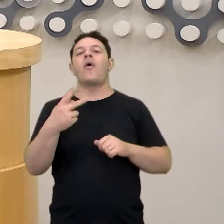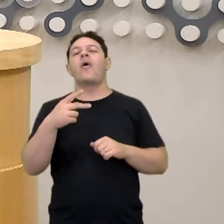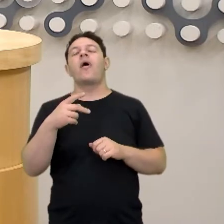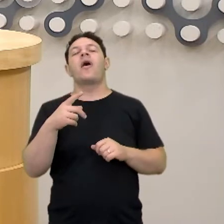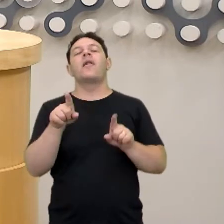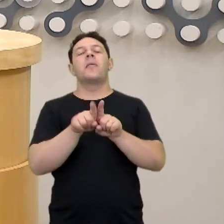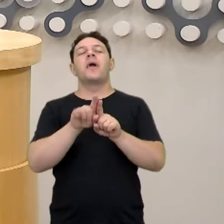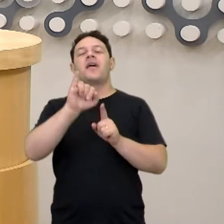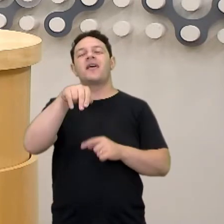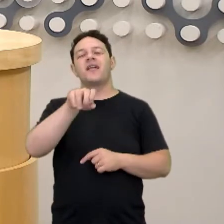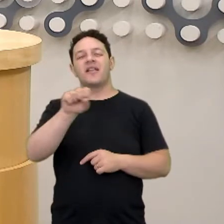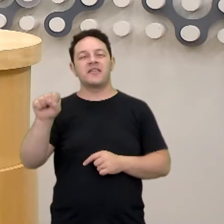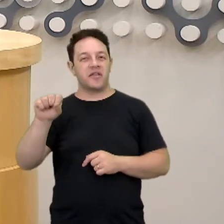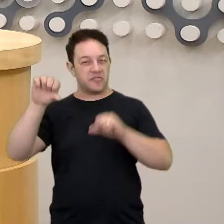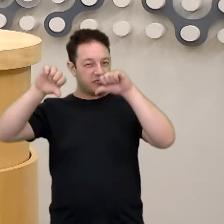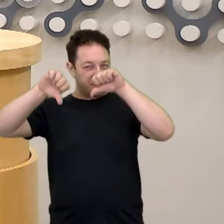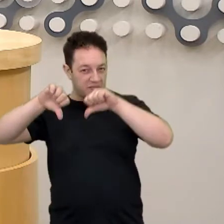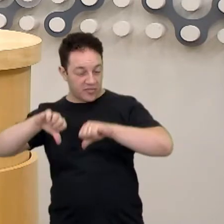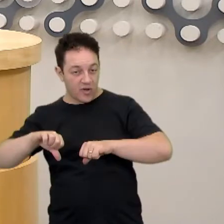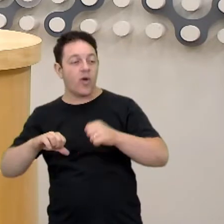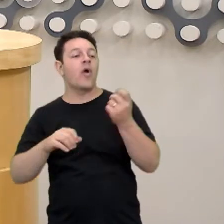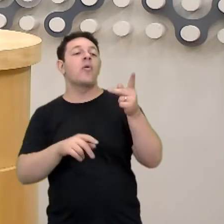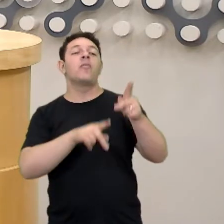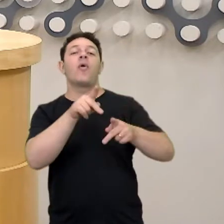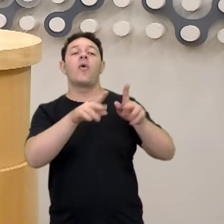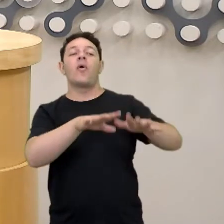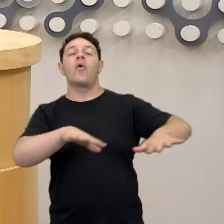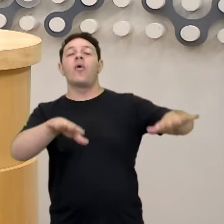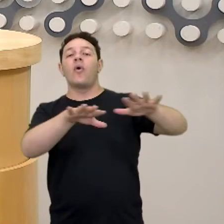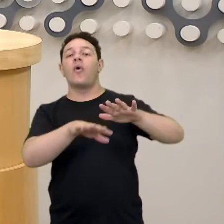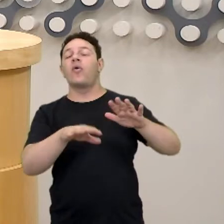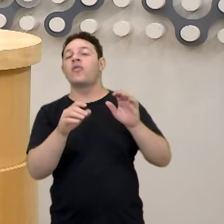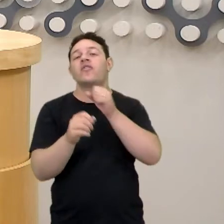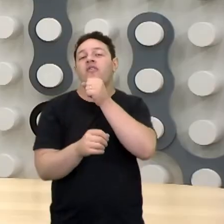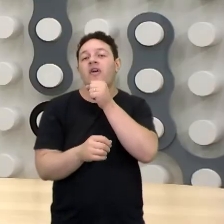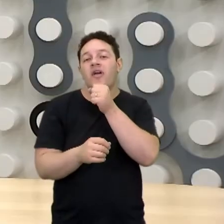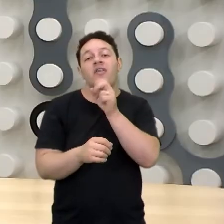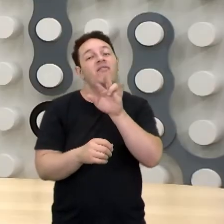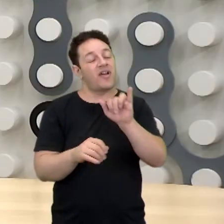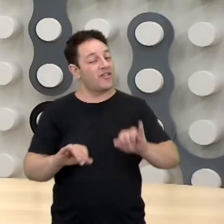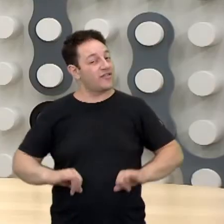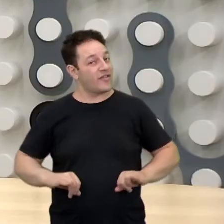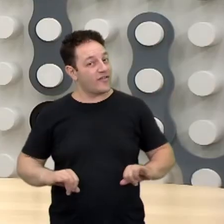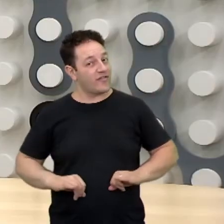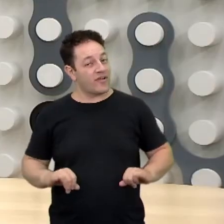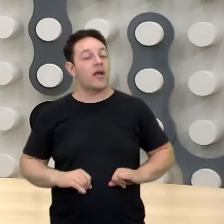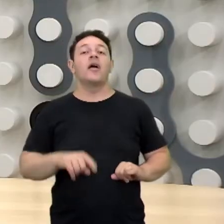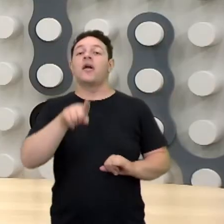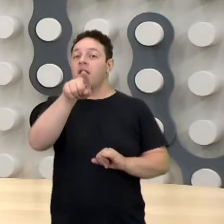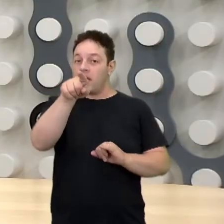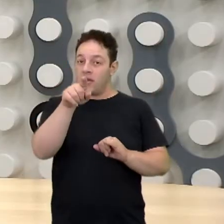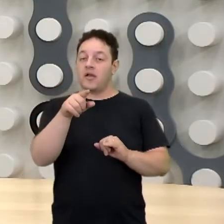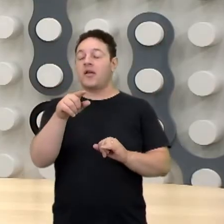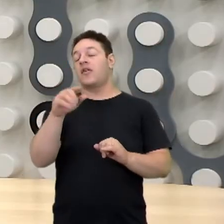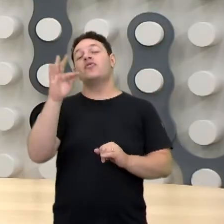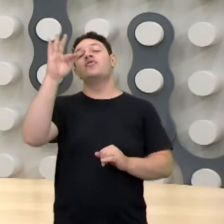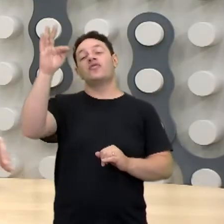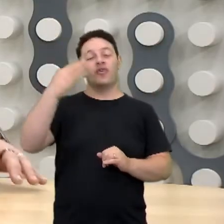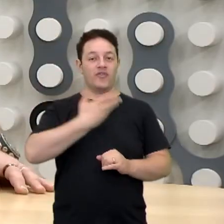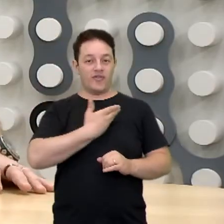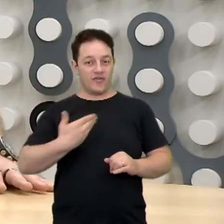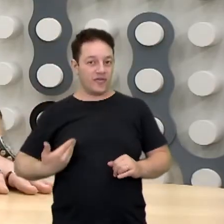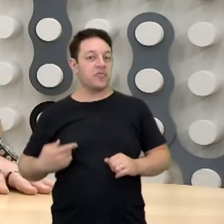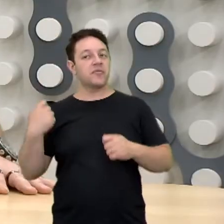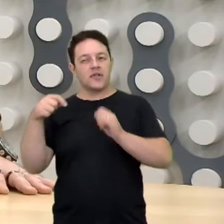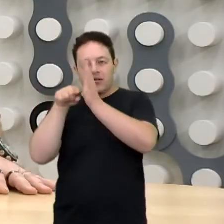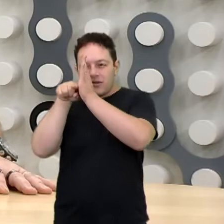que a população acabe sofrendo, né? Então precisa aí ter investimentos, né, em fortes investimentos,